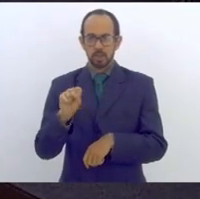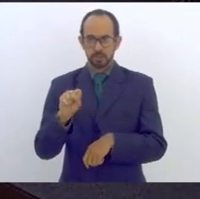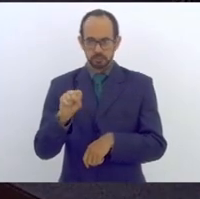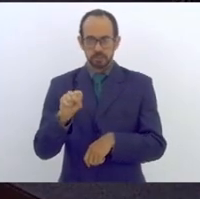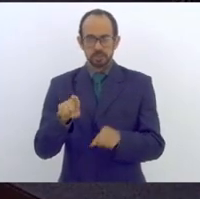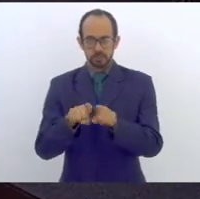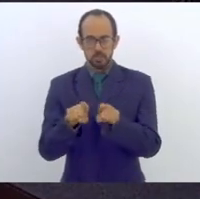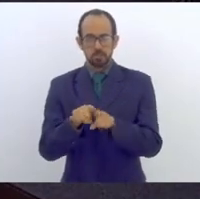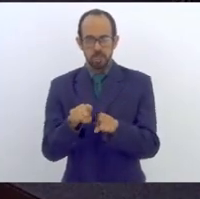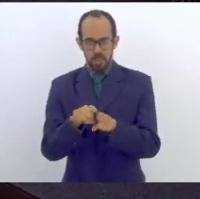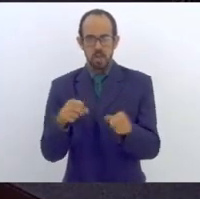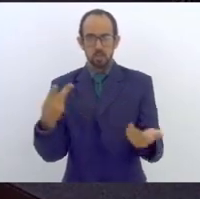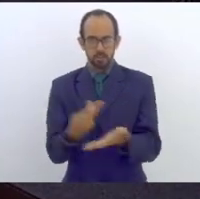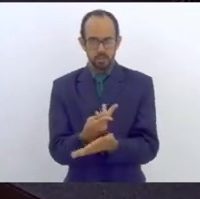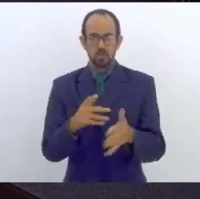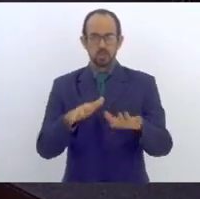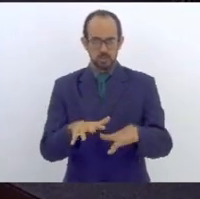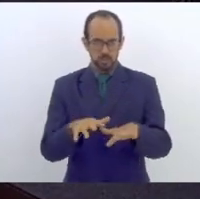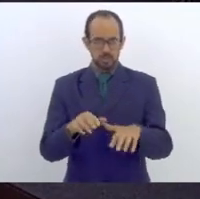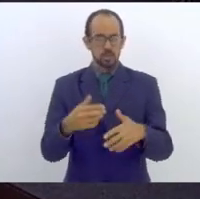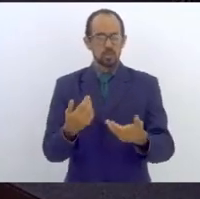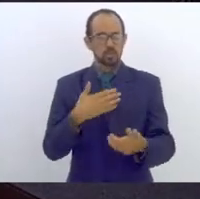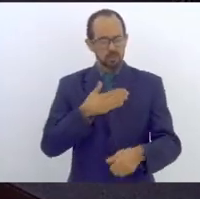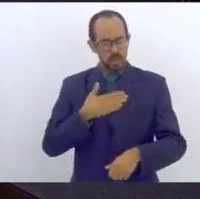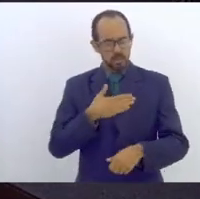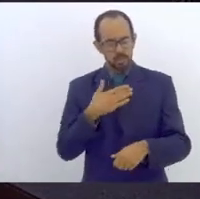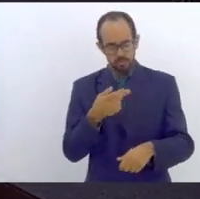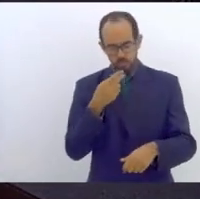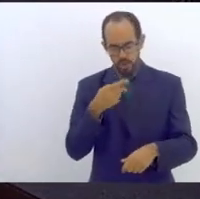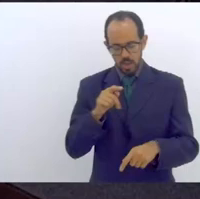só queria trazer isso para